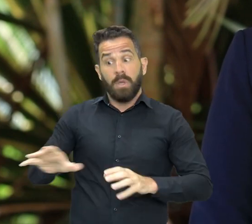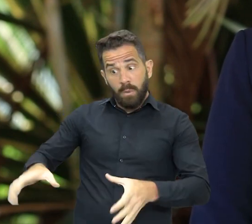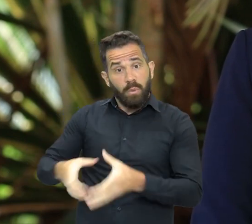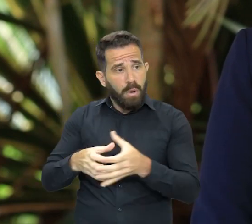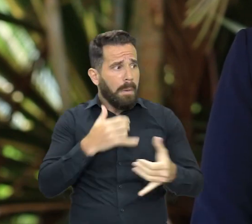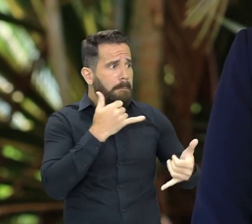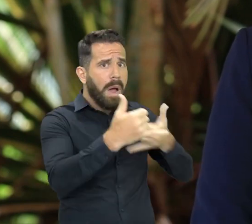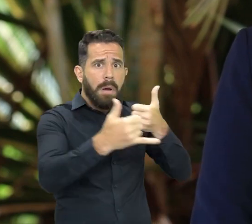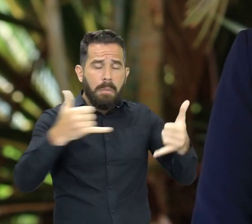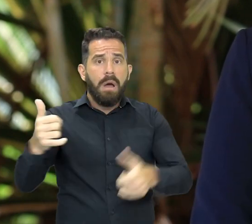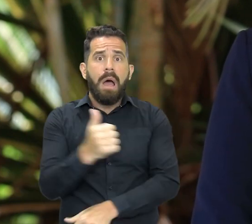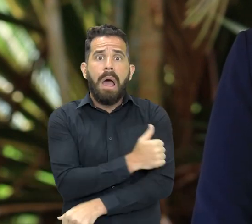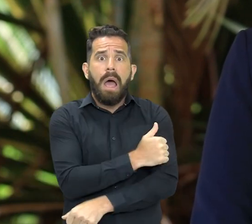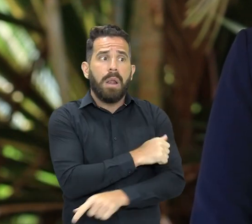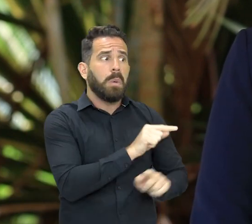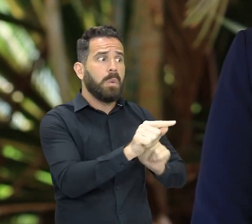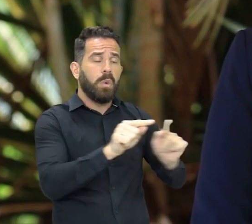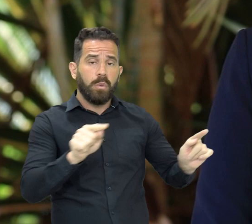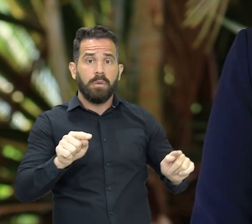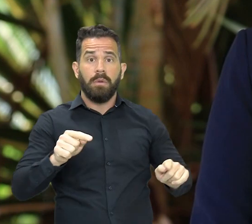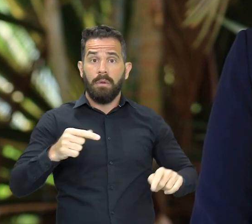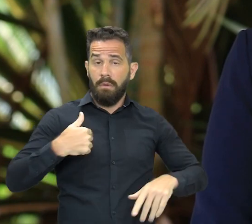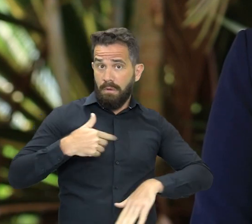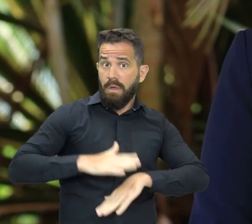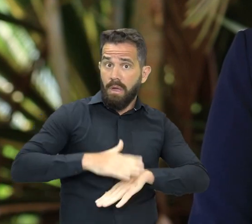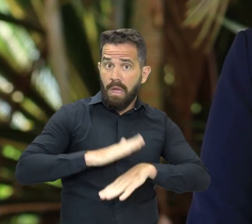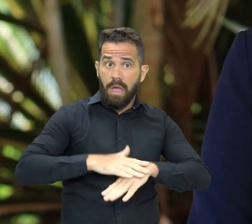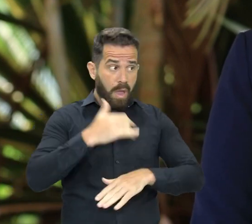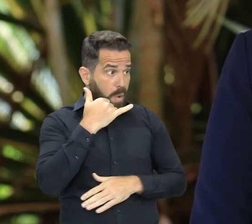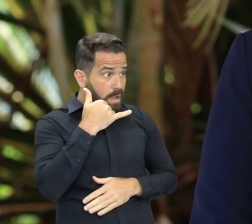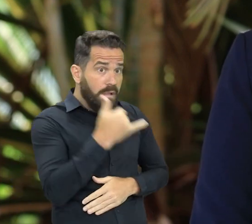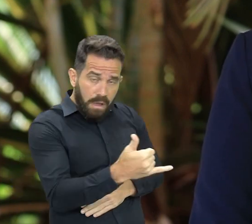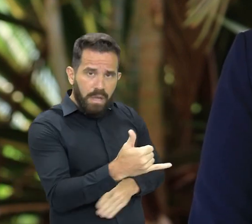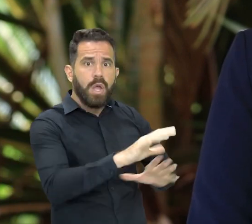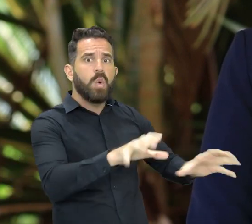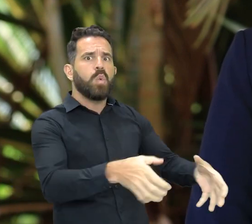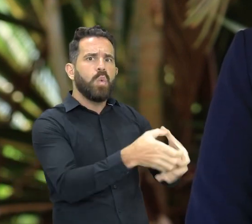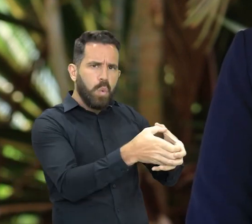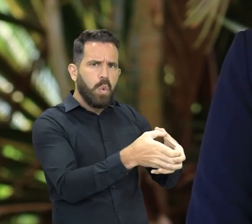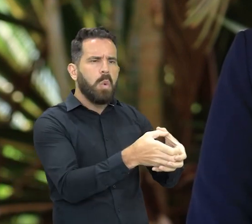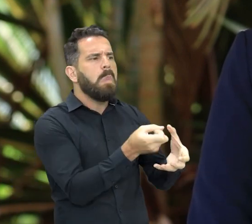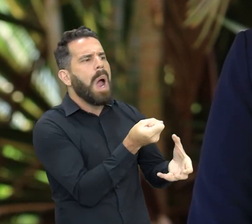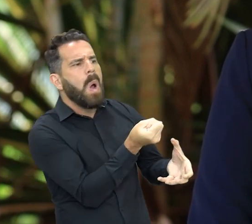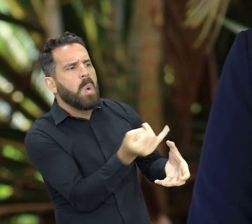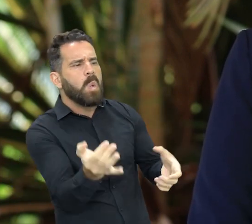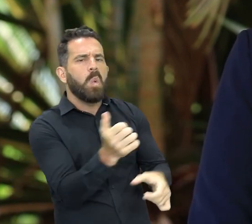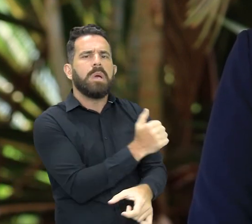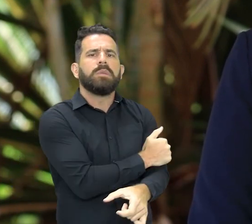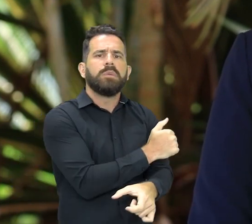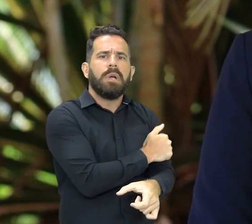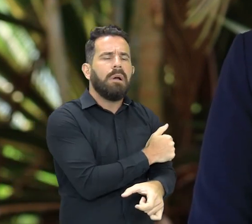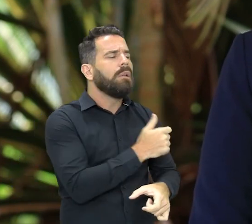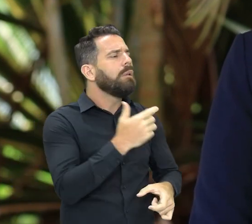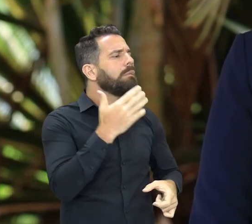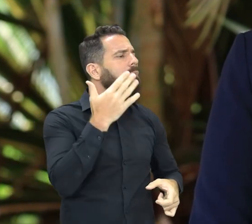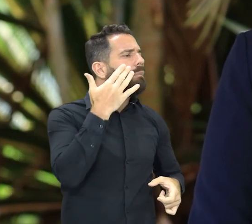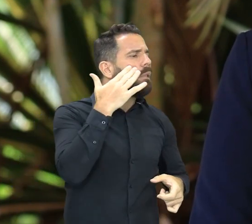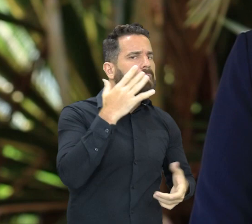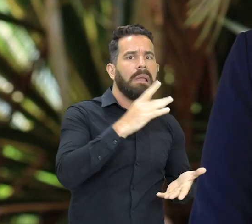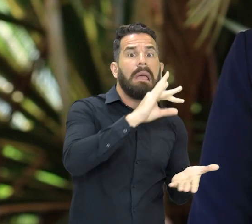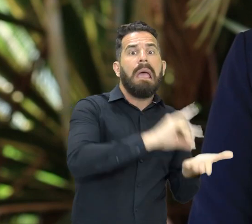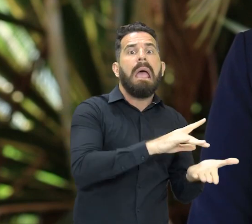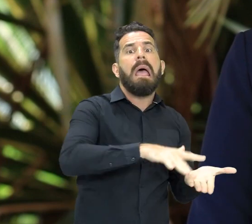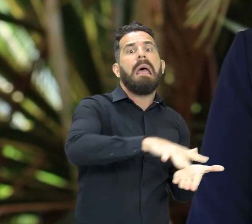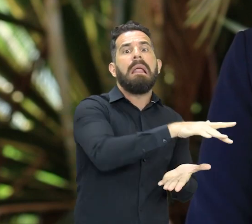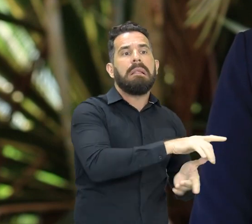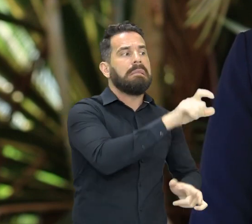mobilizou ligando para esses estudantes. E eu fui uma das pessoas, né, quem ligou para um grupo de estudantes para tentar